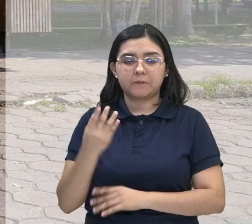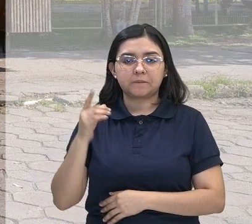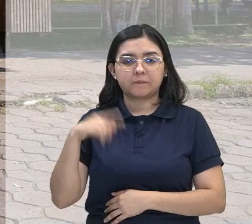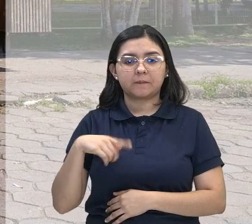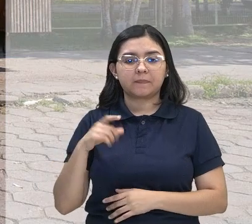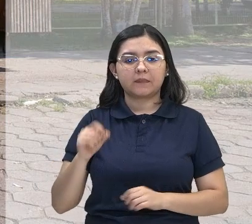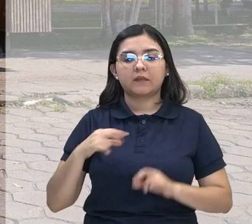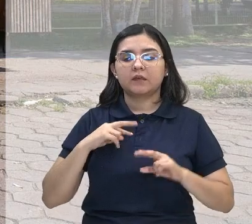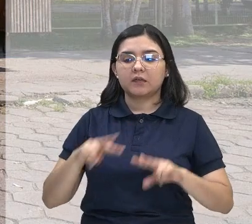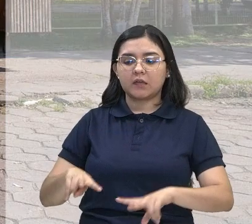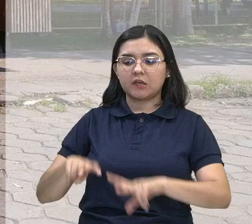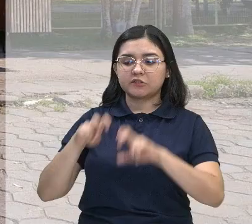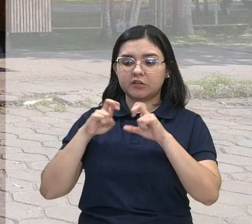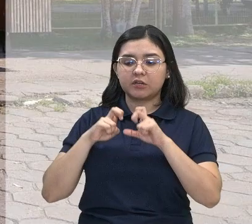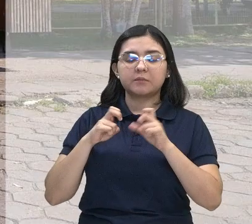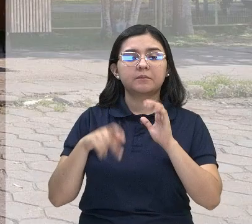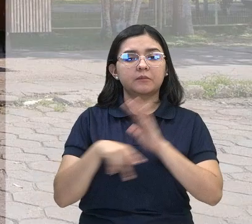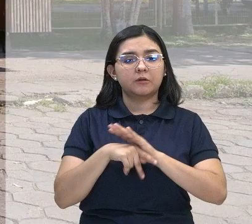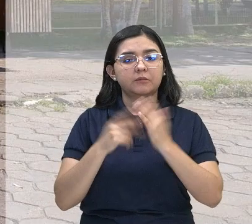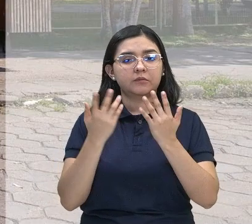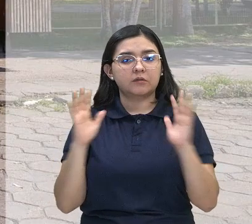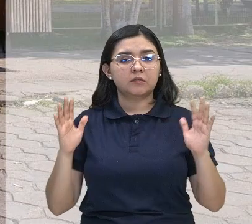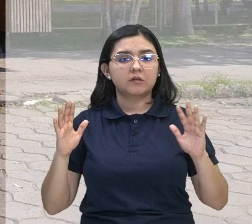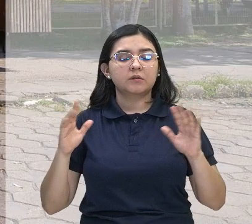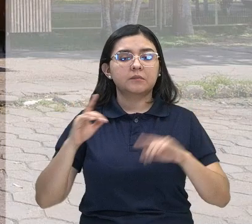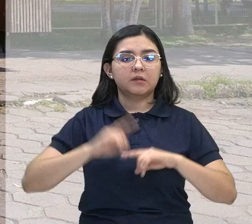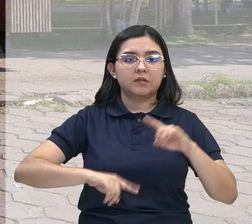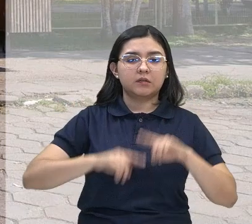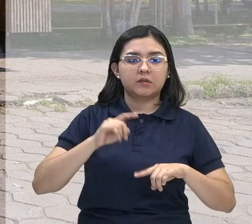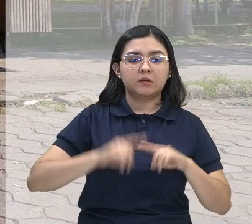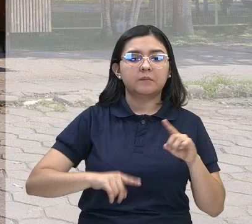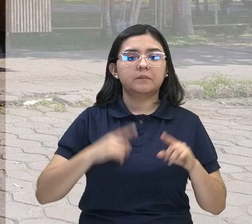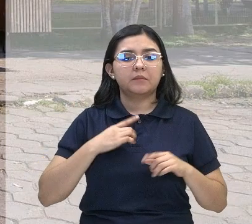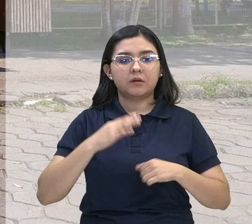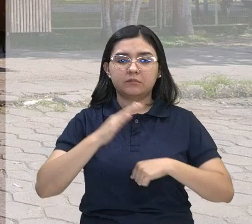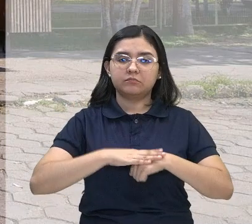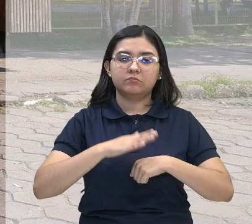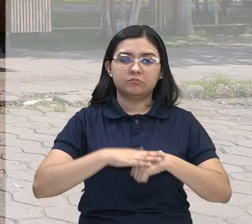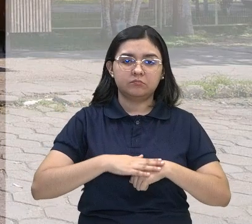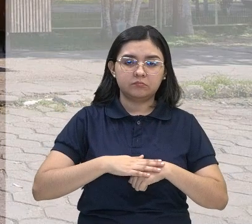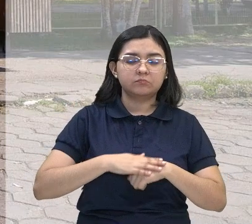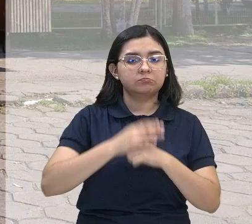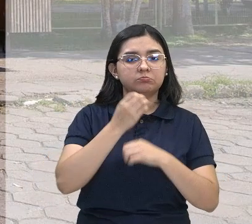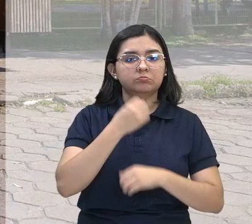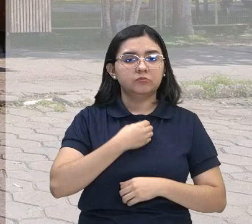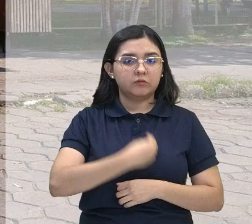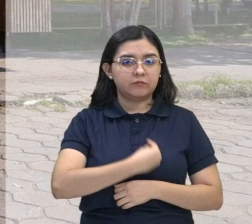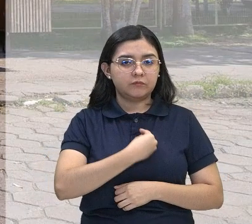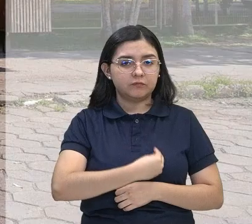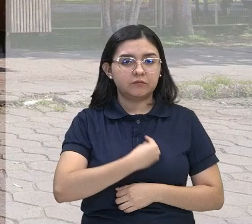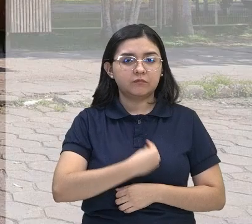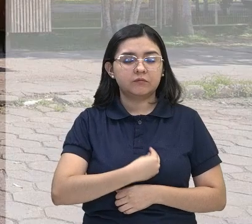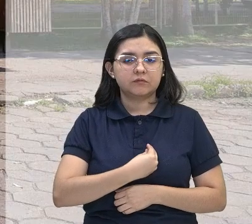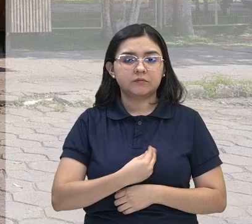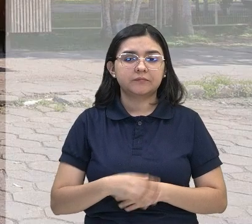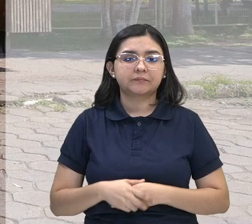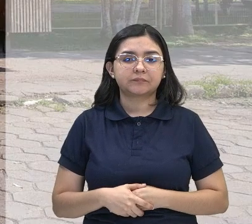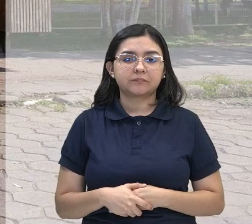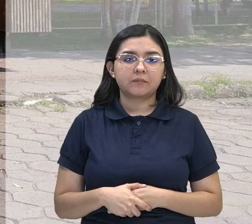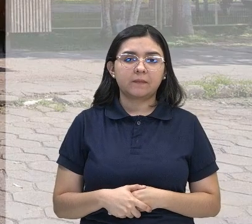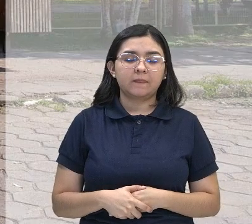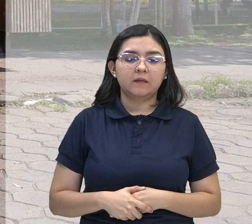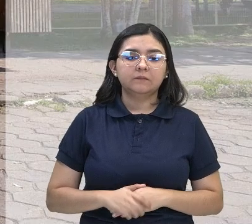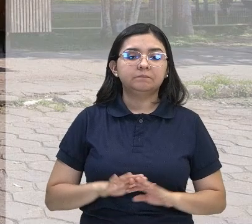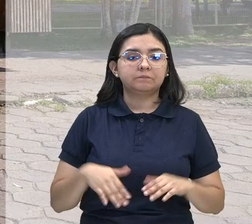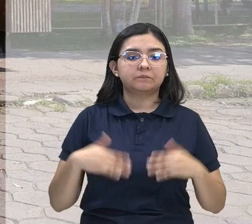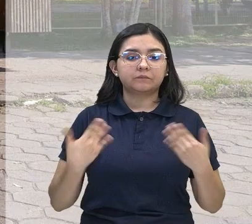justamente extrair da natureza recursos para o seu benefício e para a sua manutenção.